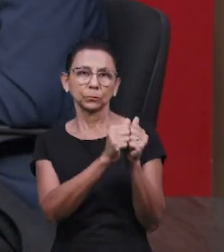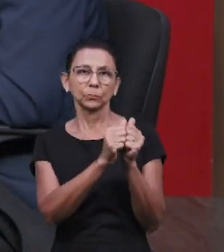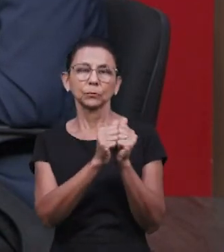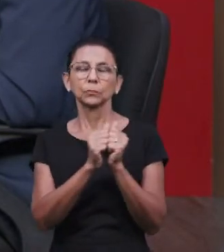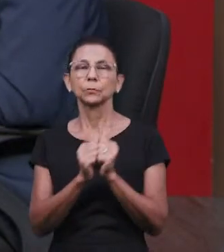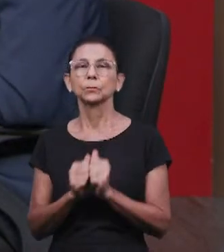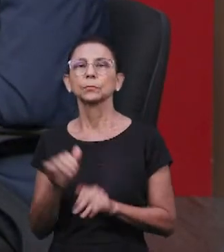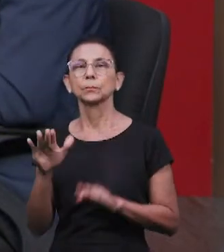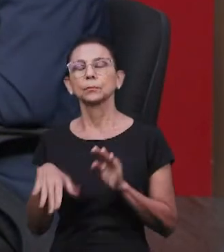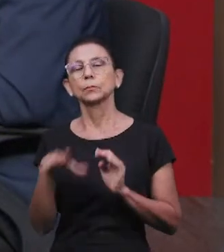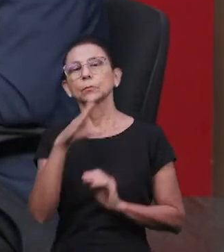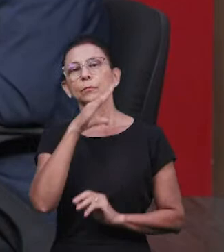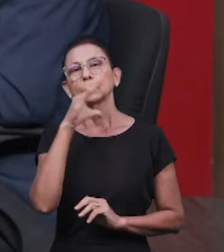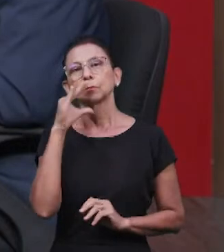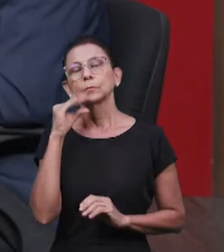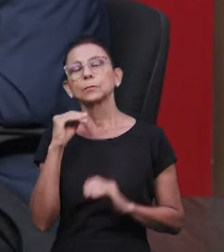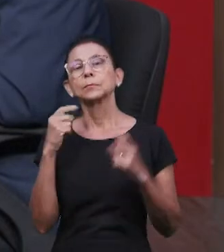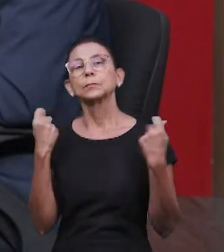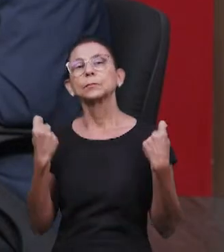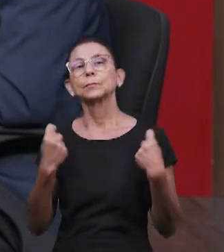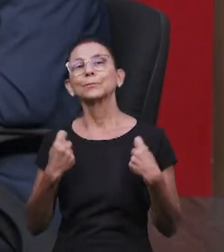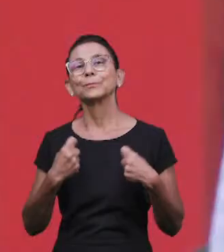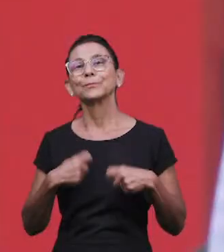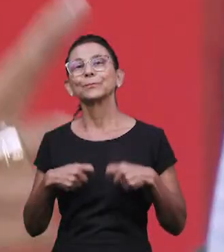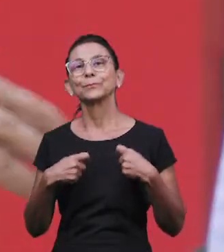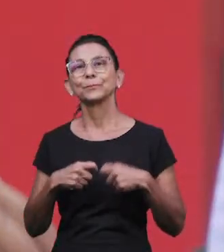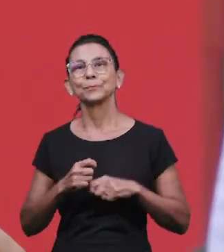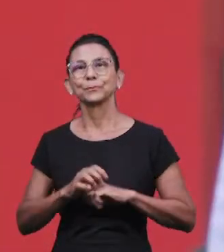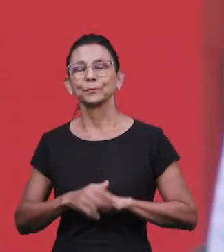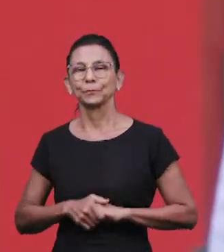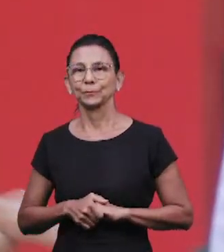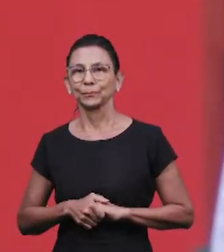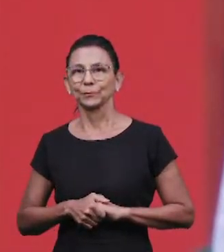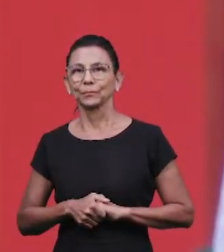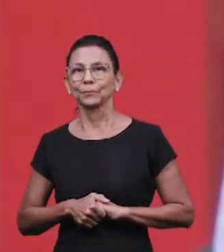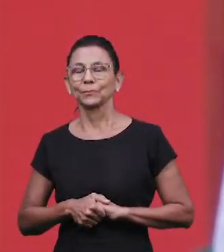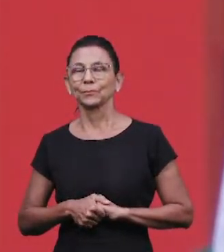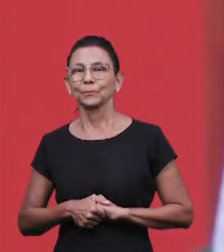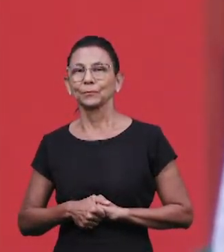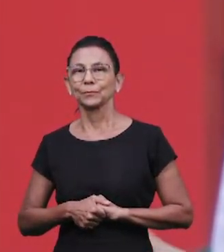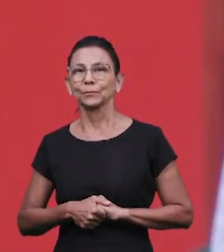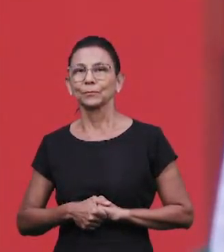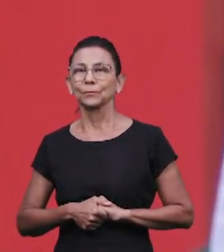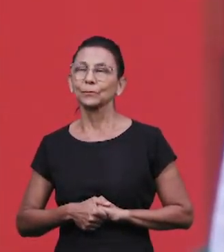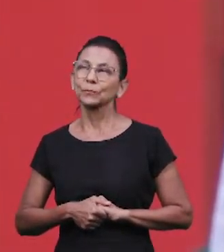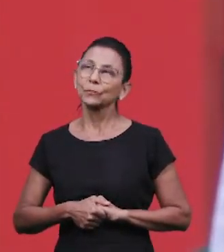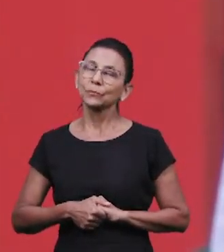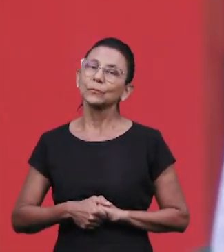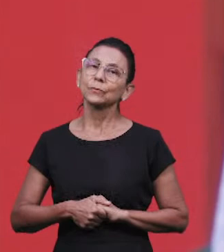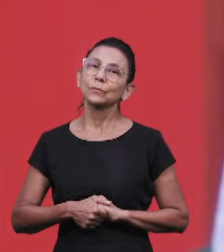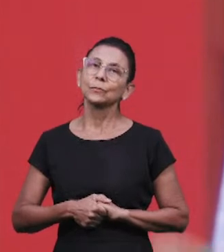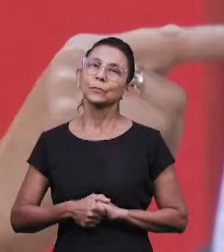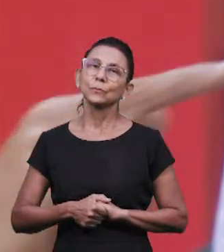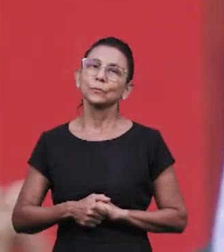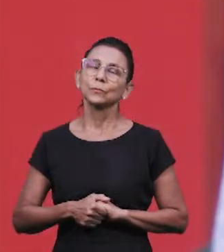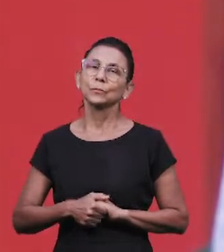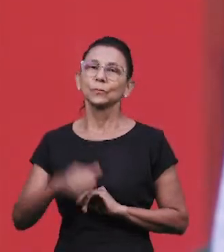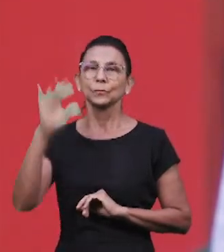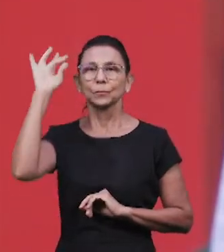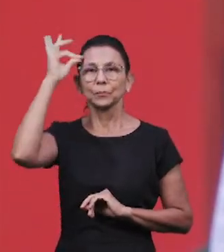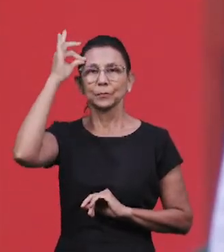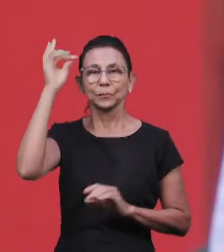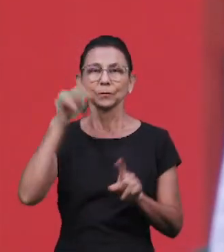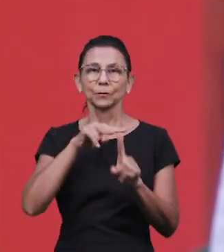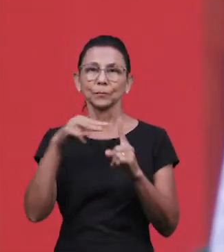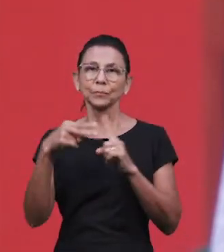vezes o adolescente está precisando deste acolhimento, mas essa atenção no amor, na oração, não tira a